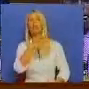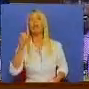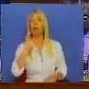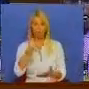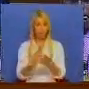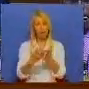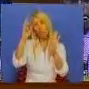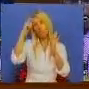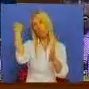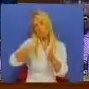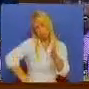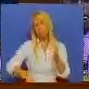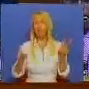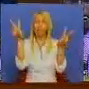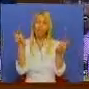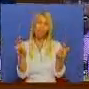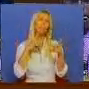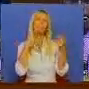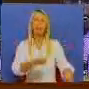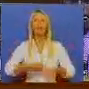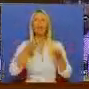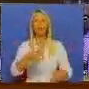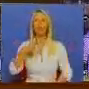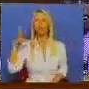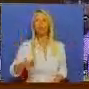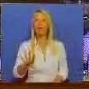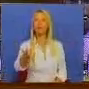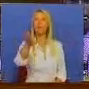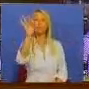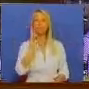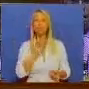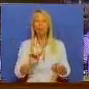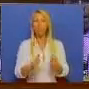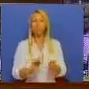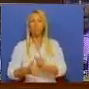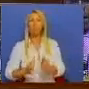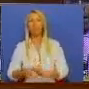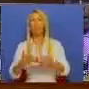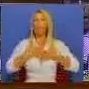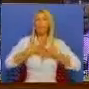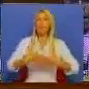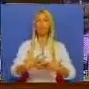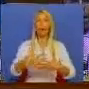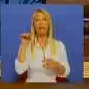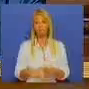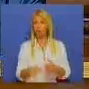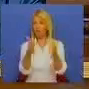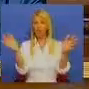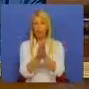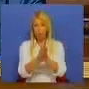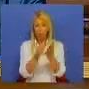entre aspas, os agricultores portugueses, escolhendo a modulação voluntária. Tudo isto, Sr. Ministro, são erros